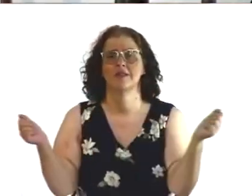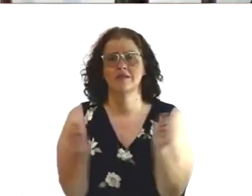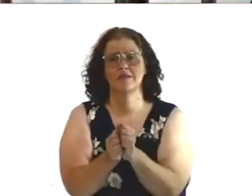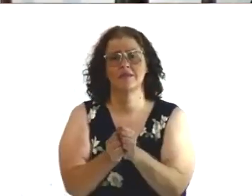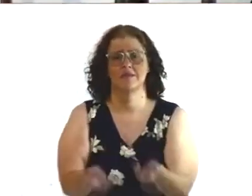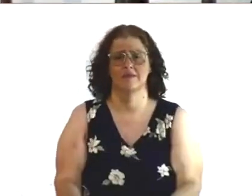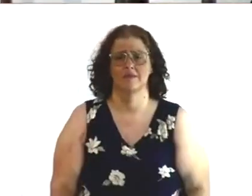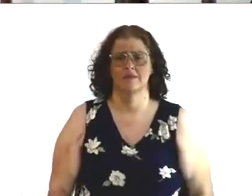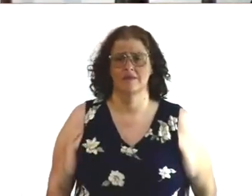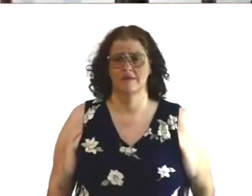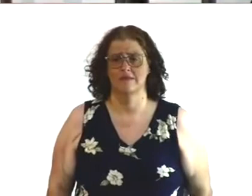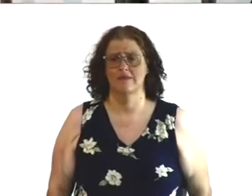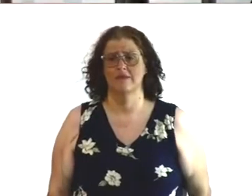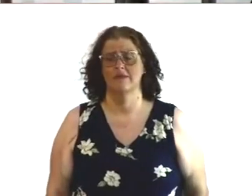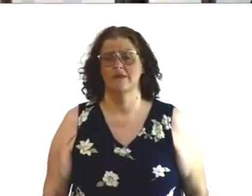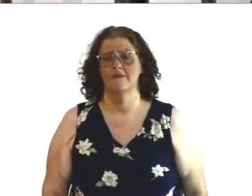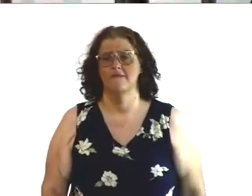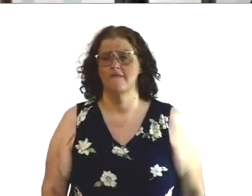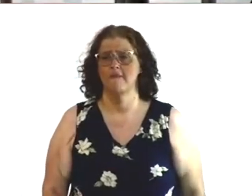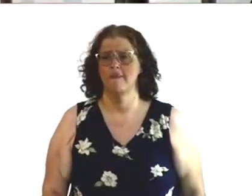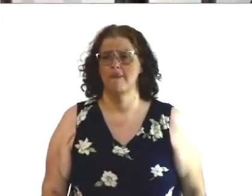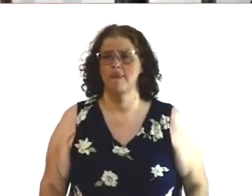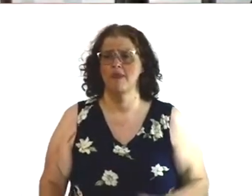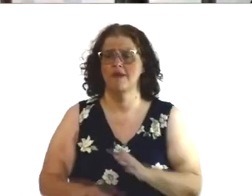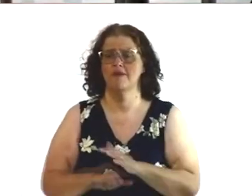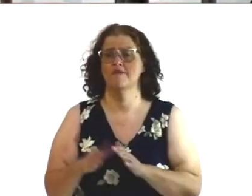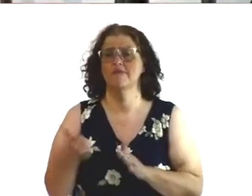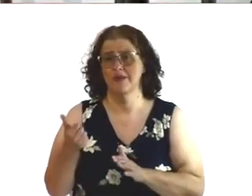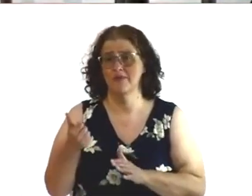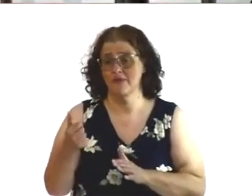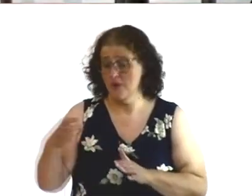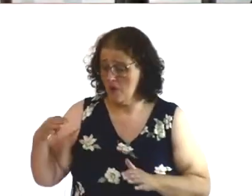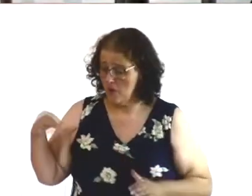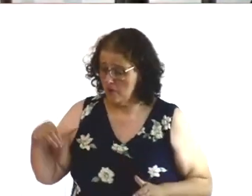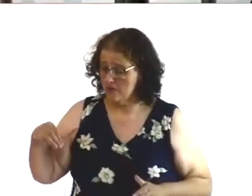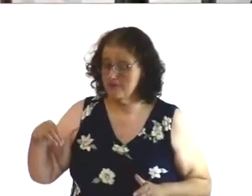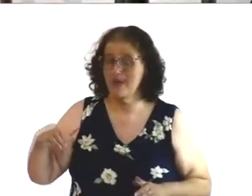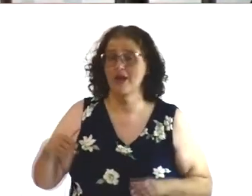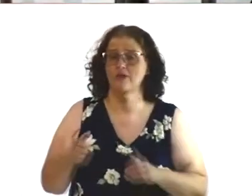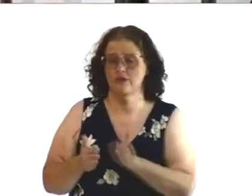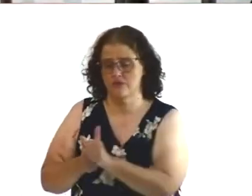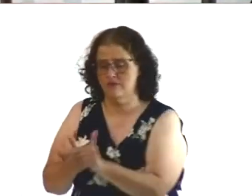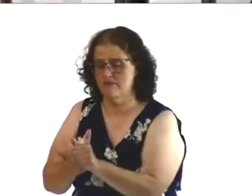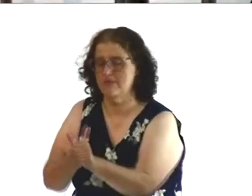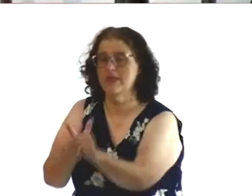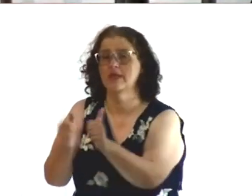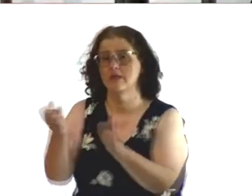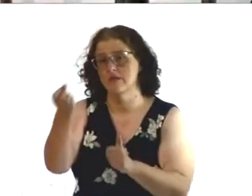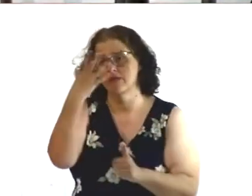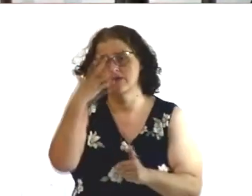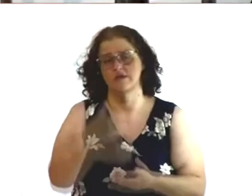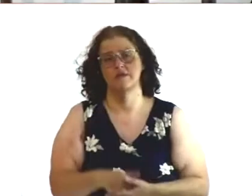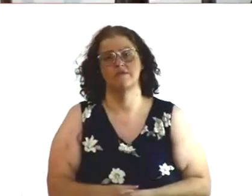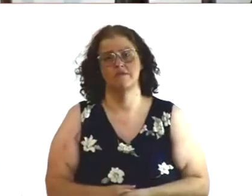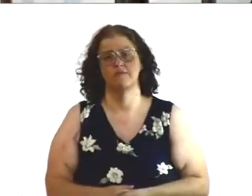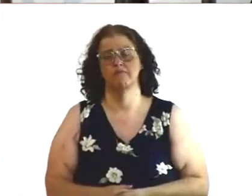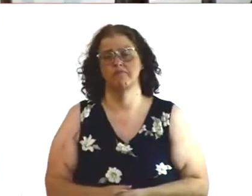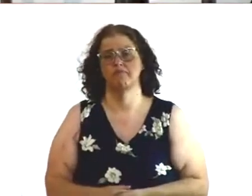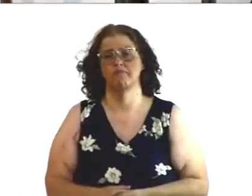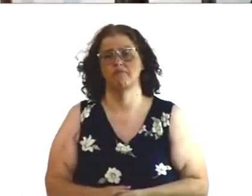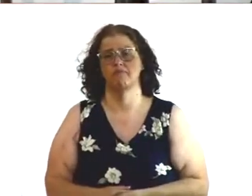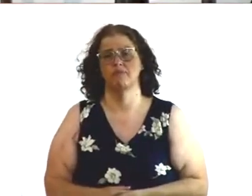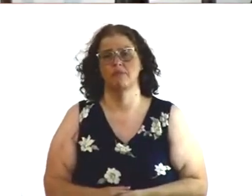vai guiá-la, é a primeira coisa. Os magos seguiram essa luz, né? Outra coisa, seja conduzido,